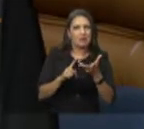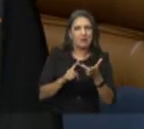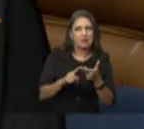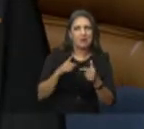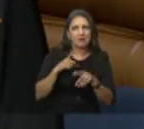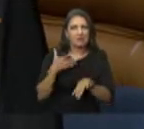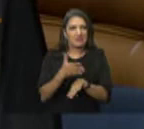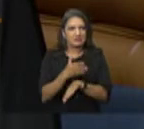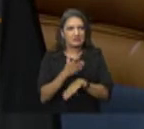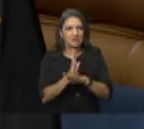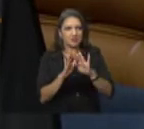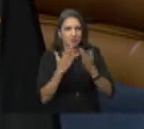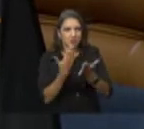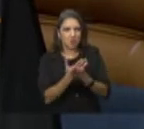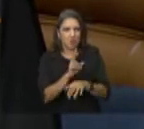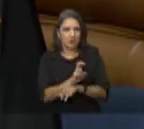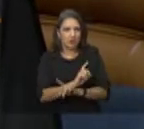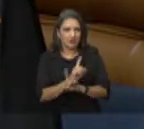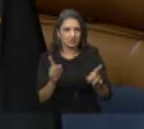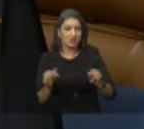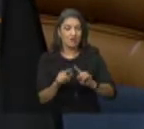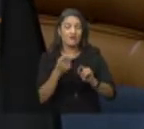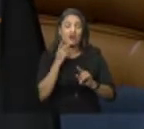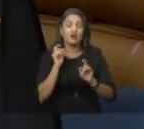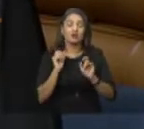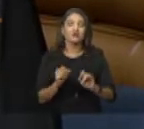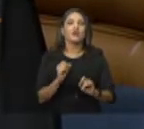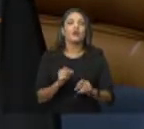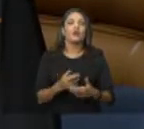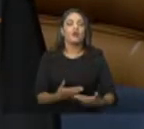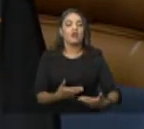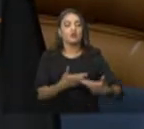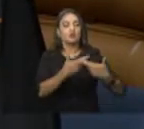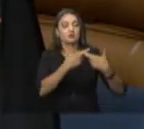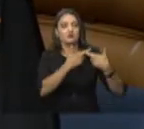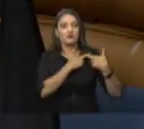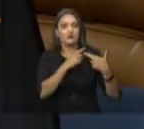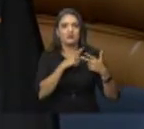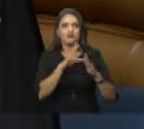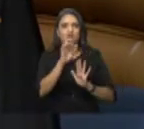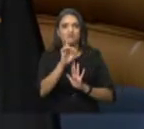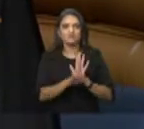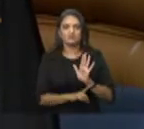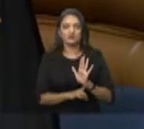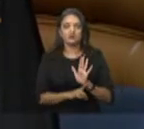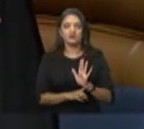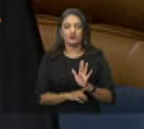e reafirmando o dever estatal de assegurar esse direito